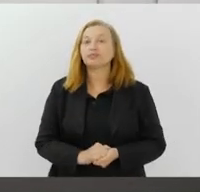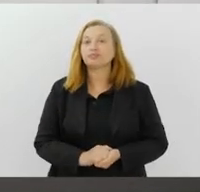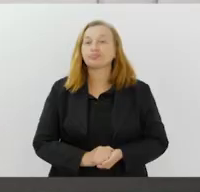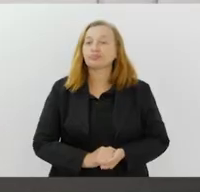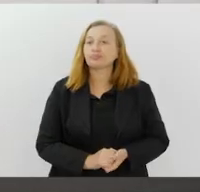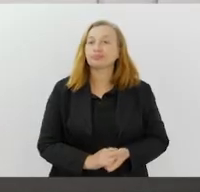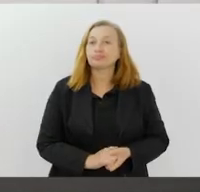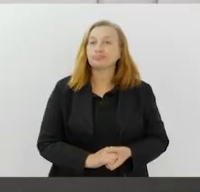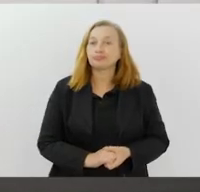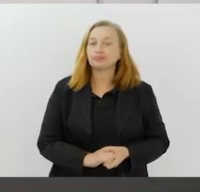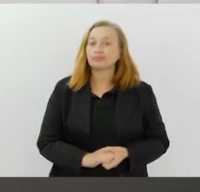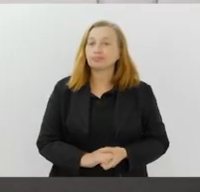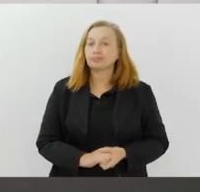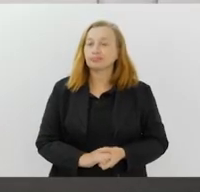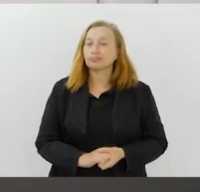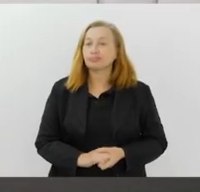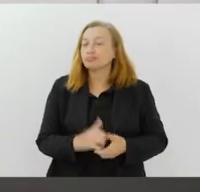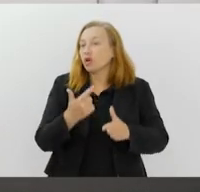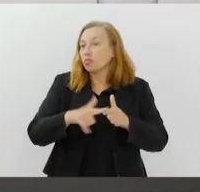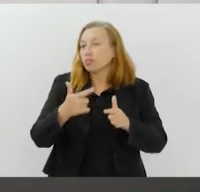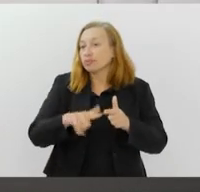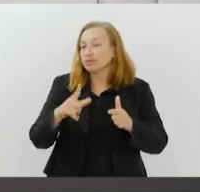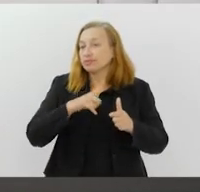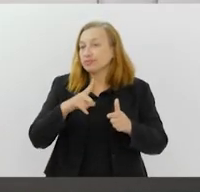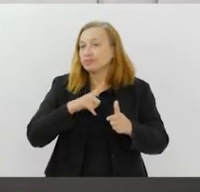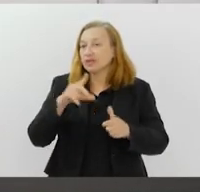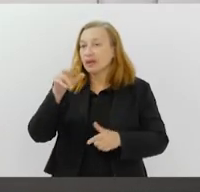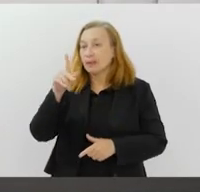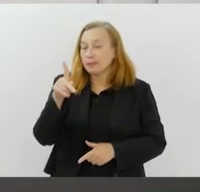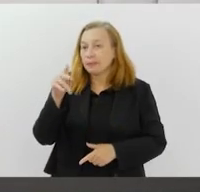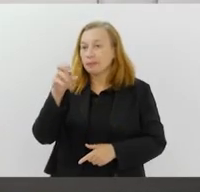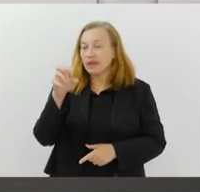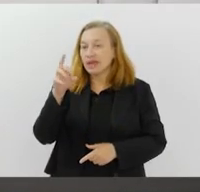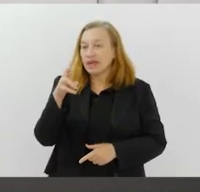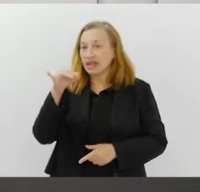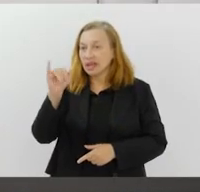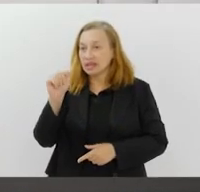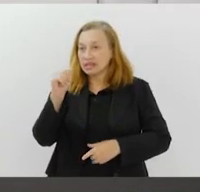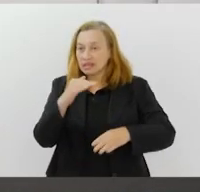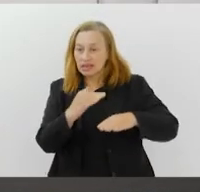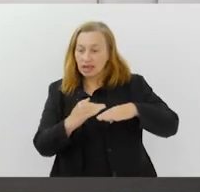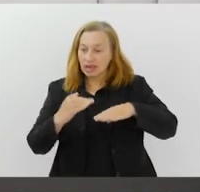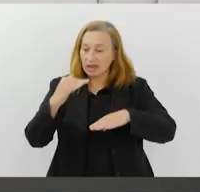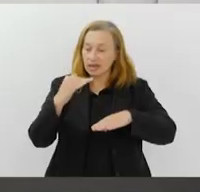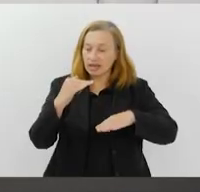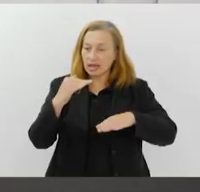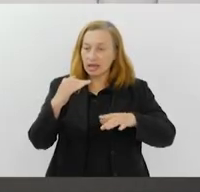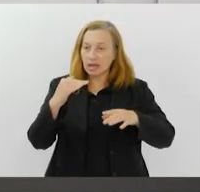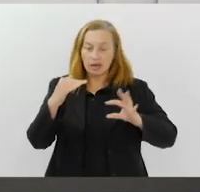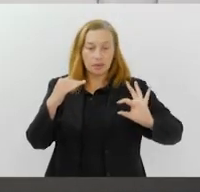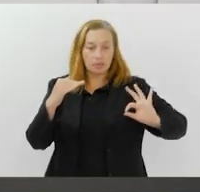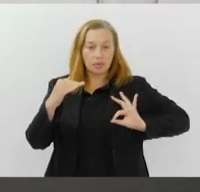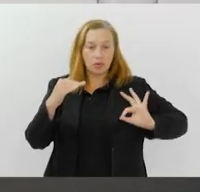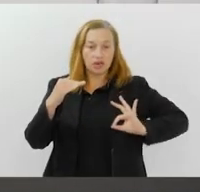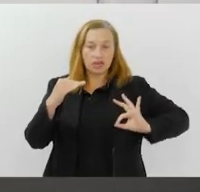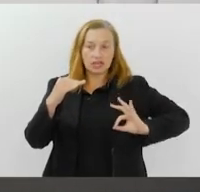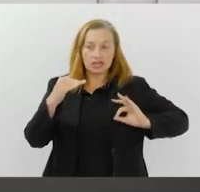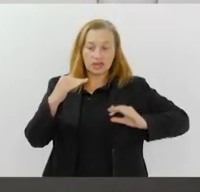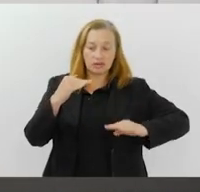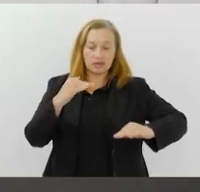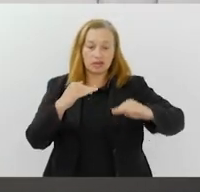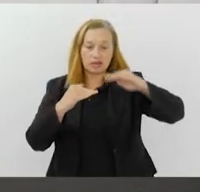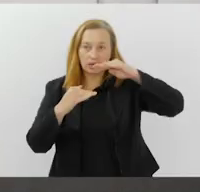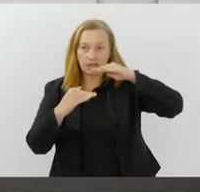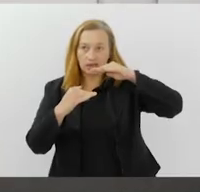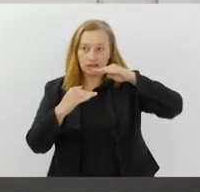tiveram uma grande um grande problema que a perícia tá debaixo do taco da Polícia Civil Só que no caso o chefe da Polícia Civil